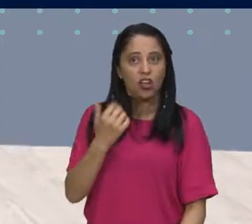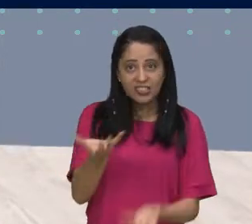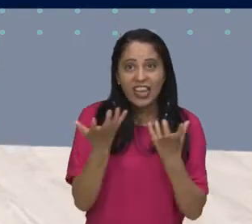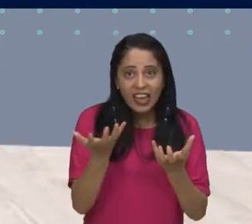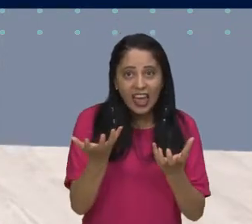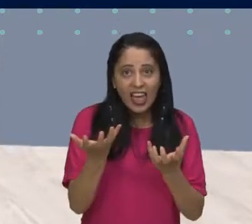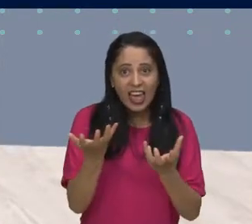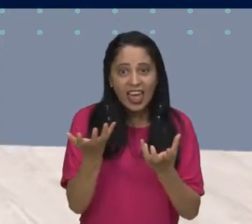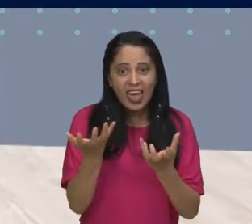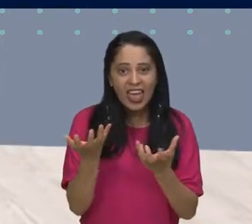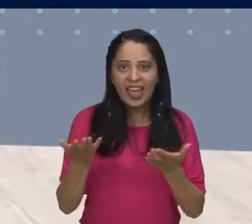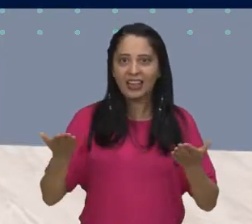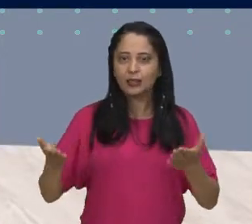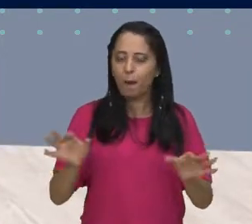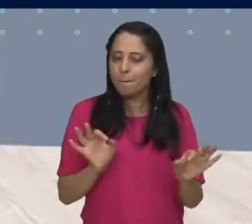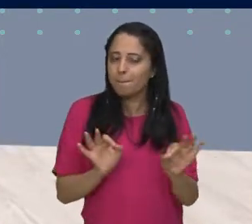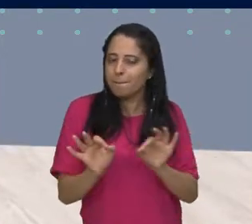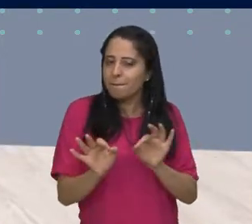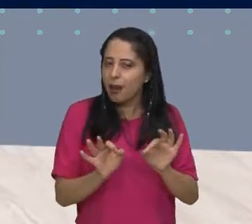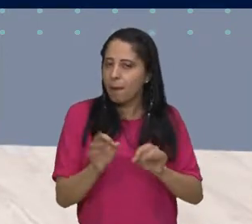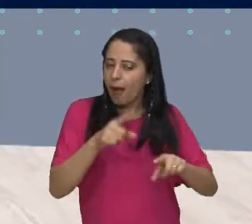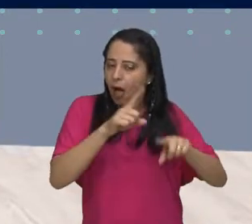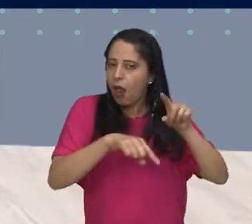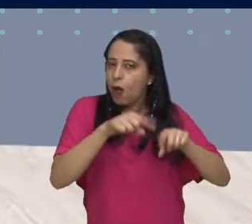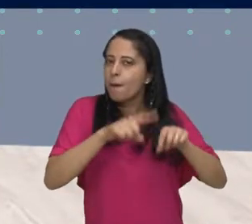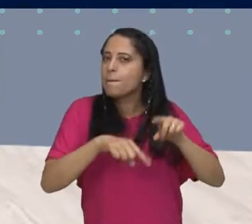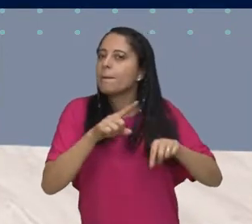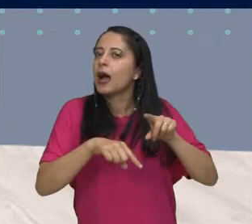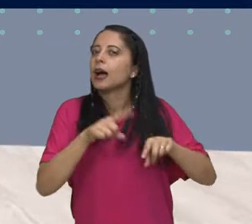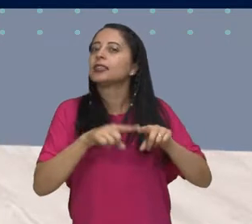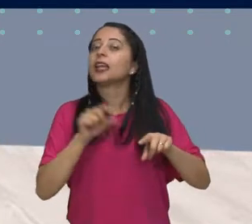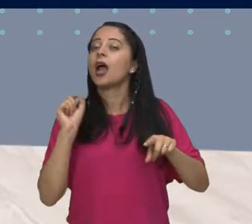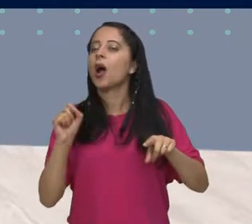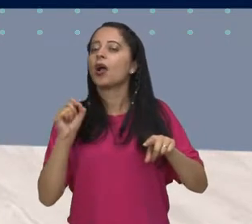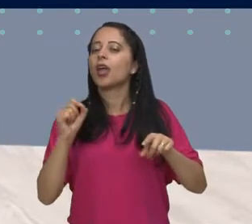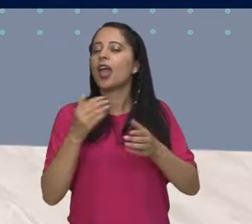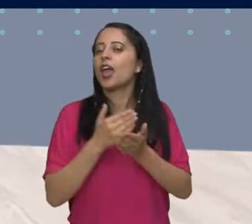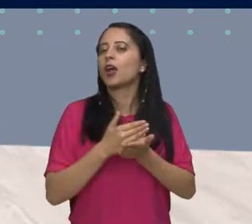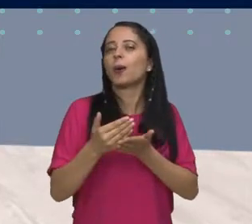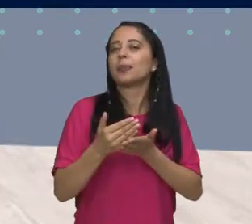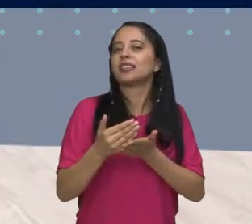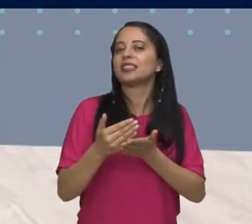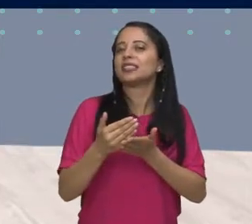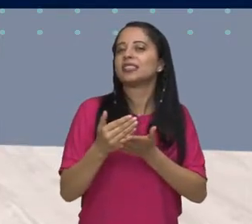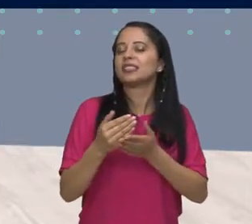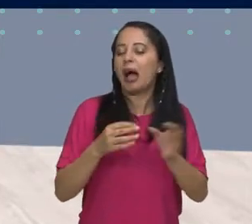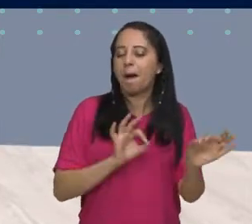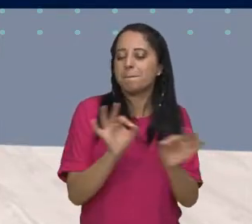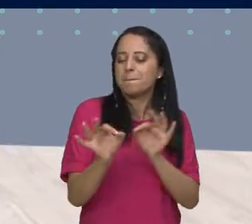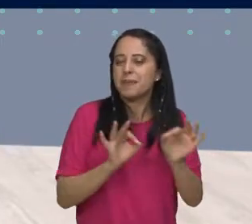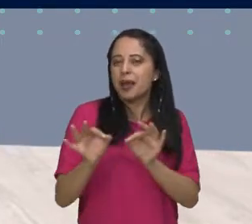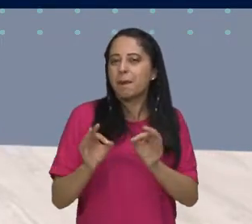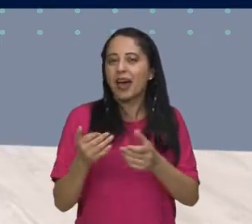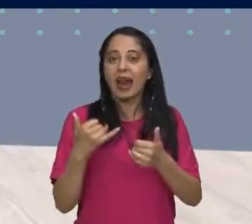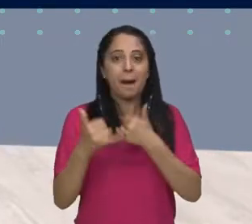comigo? Então prepare os materiais, porque a gente vai fazer outro brinquedo muito